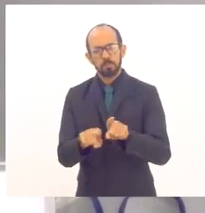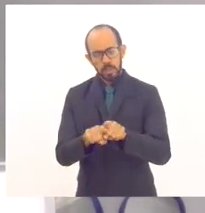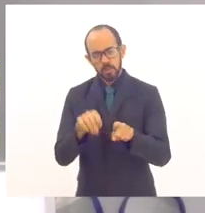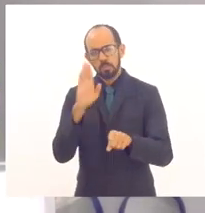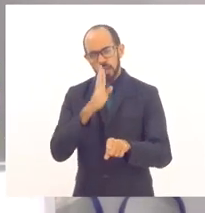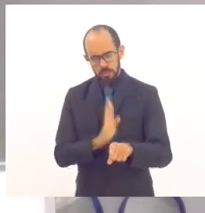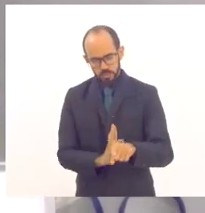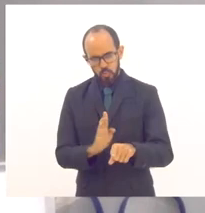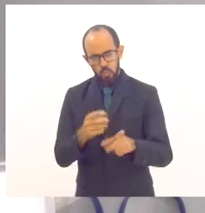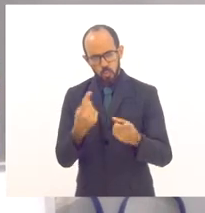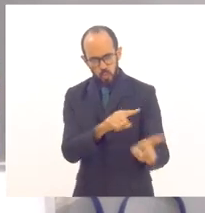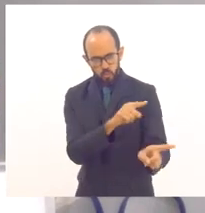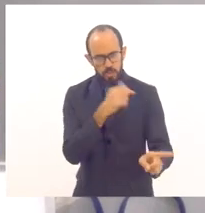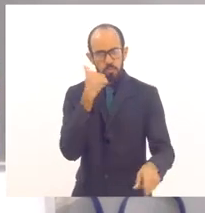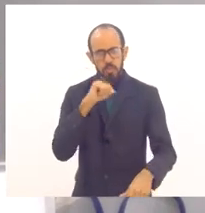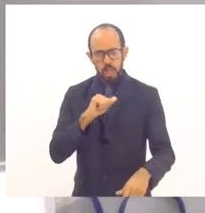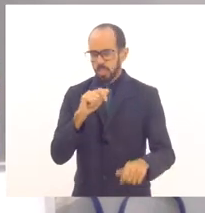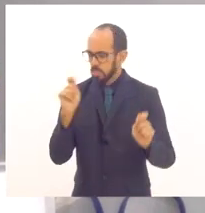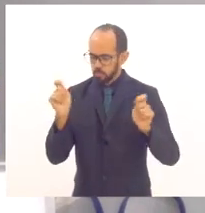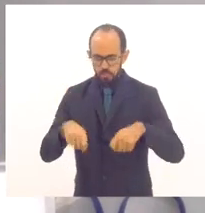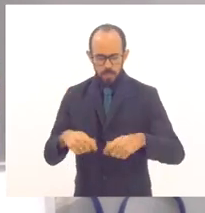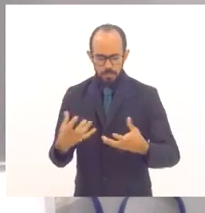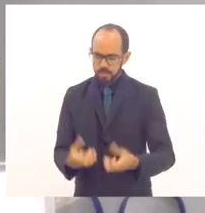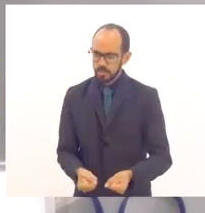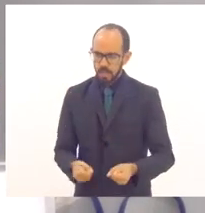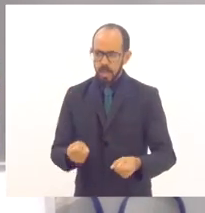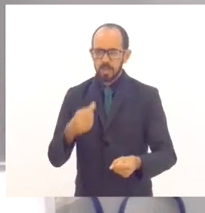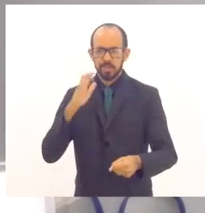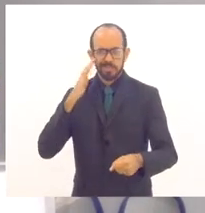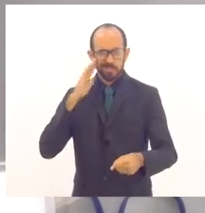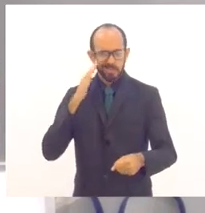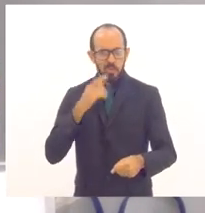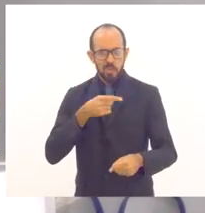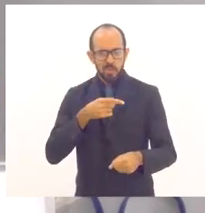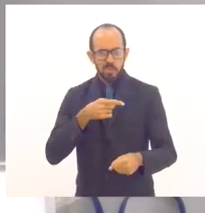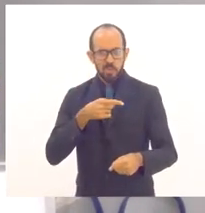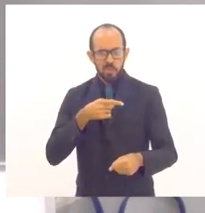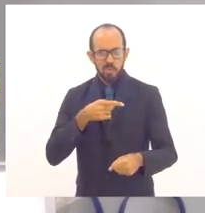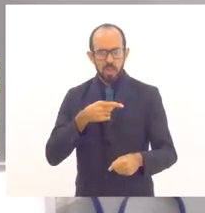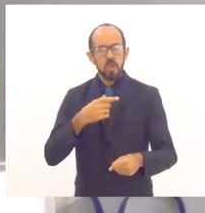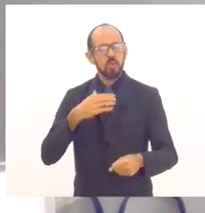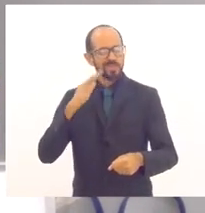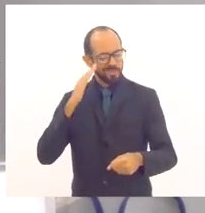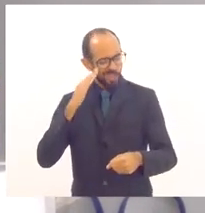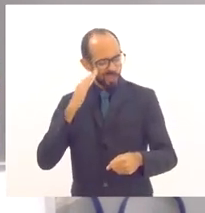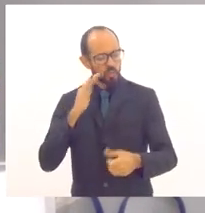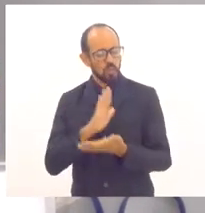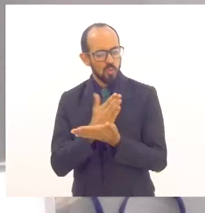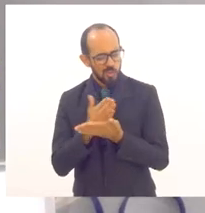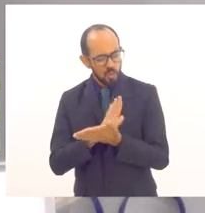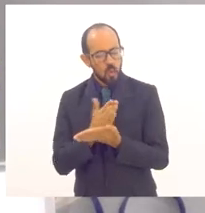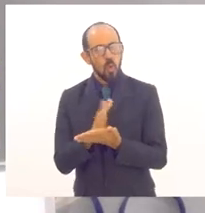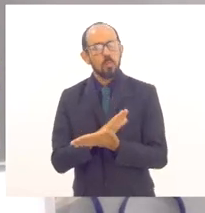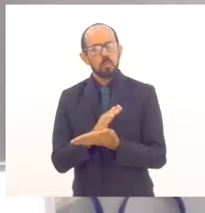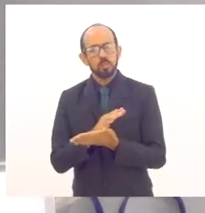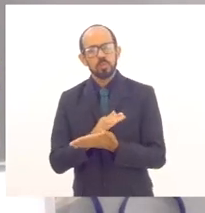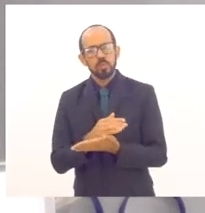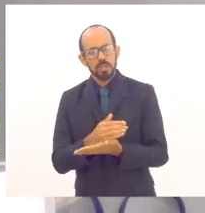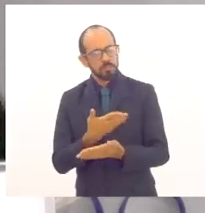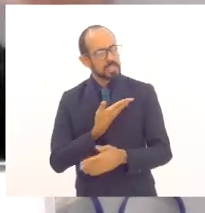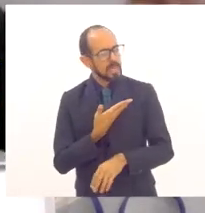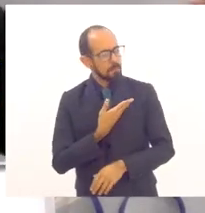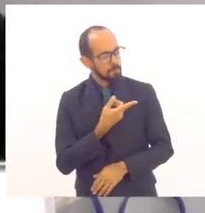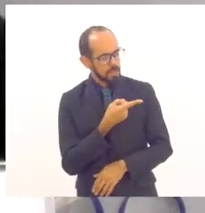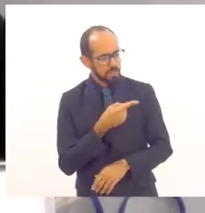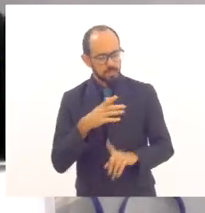mulher. Então, é realmente inaceitável, deputado, e eu entendo o desconforto das minhas companheiras diante da fala,